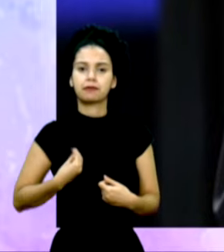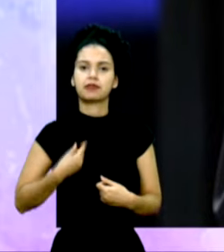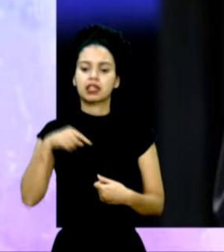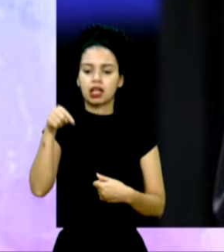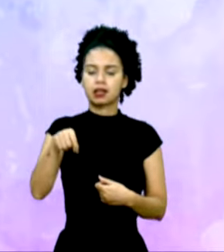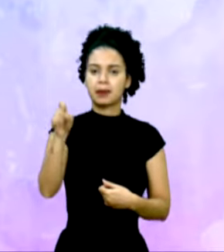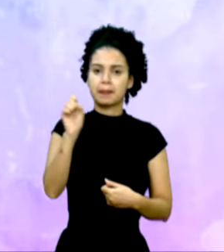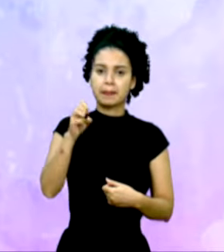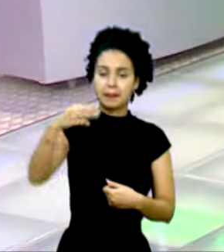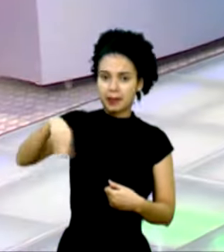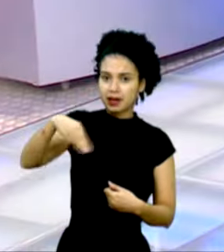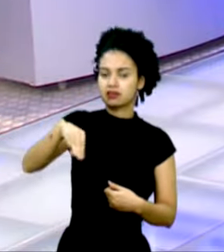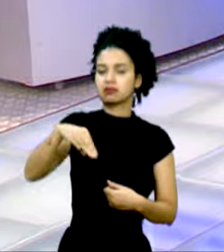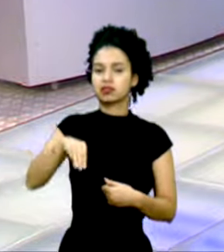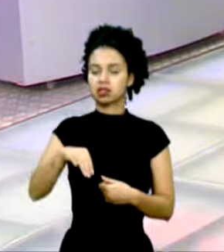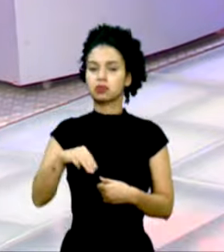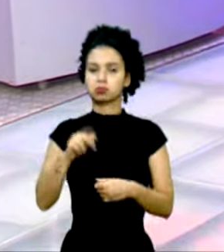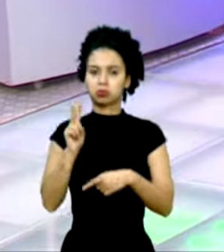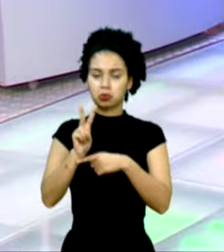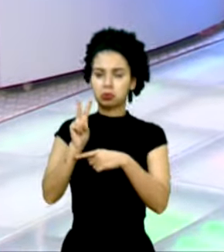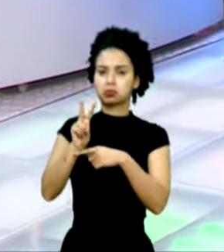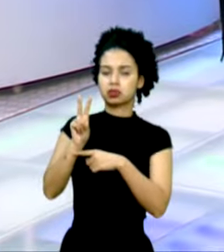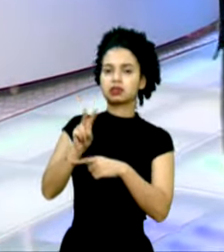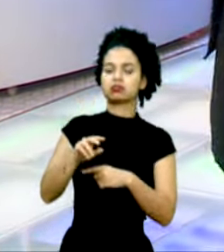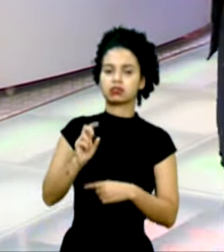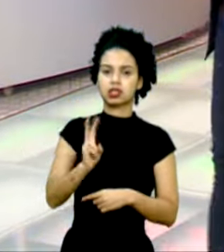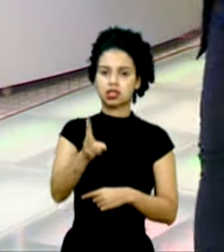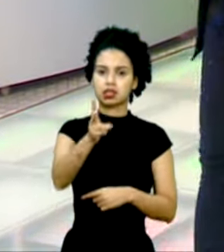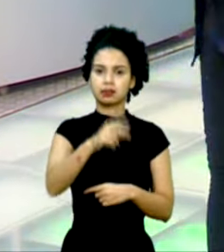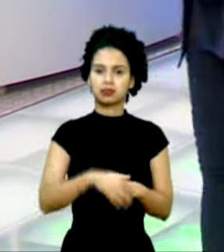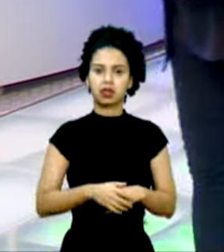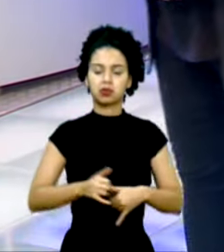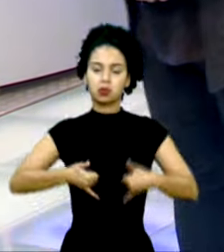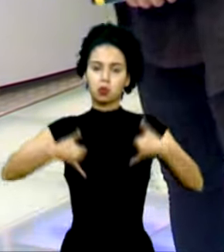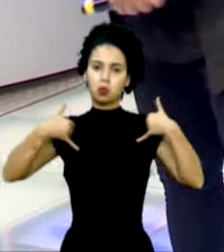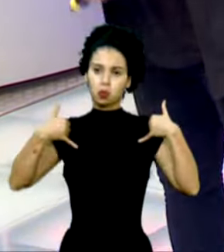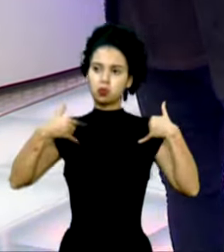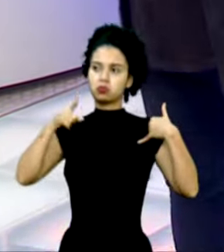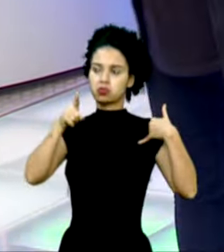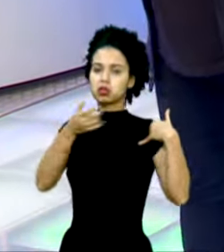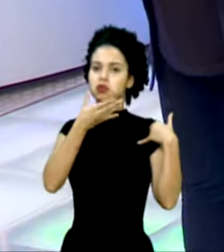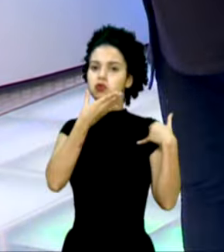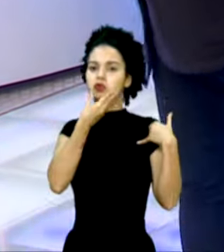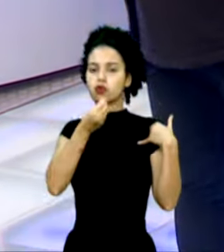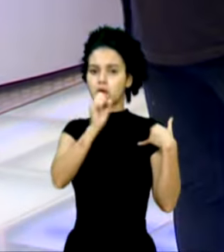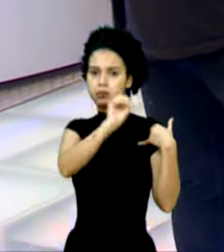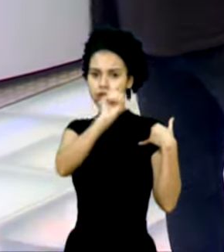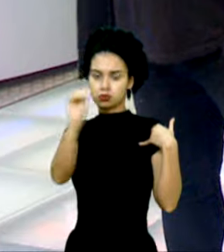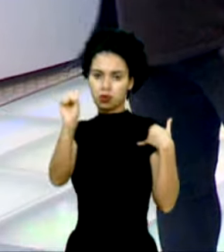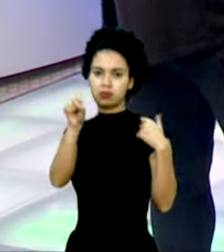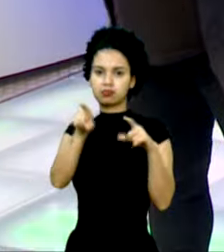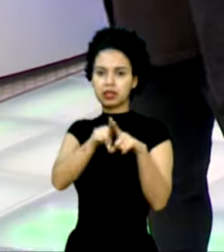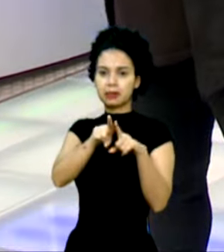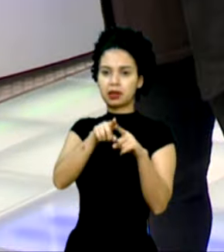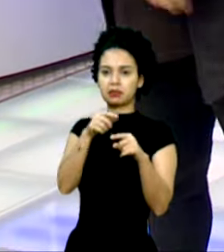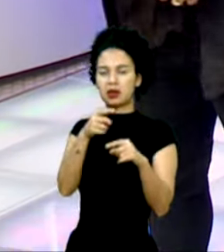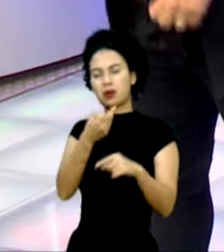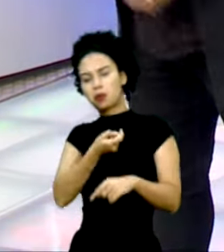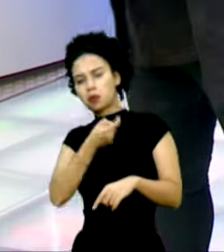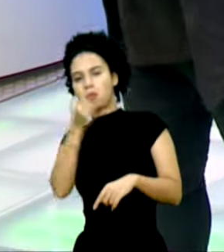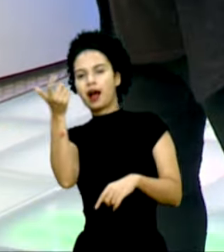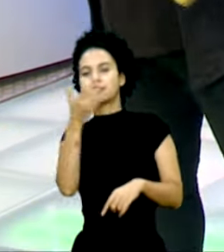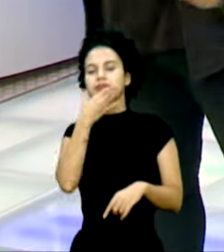Maranhão e para o Brasil. É um orgulho pra mim ter esse homem como meu sogro e pai, tá? Parabéns